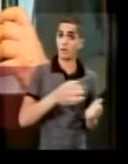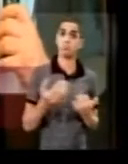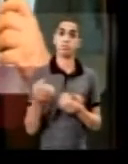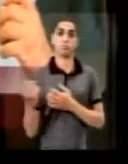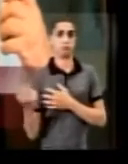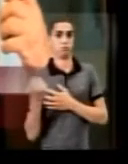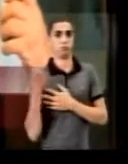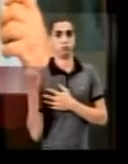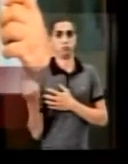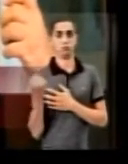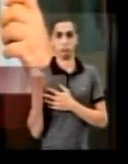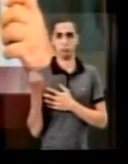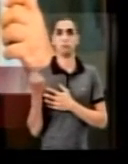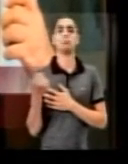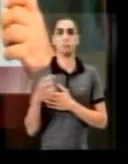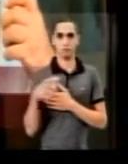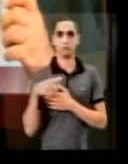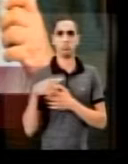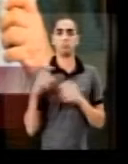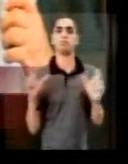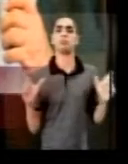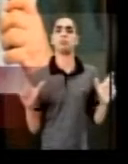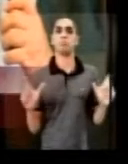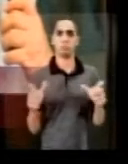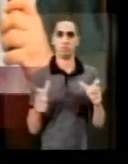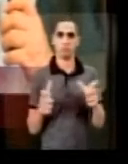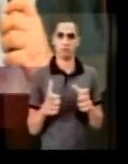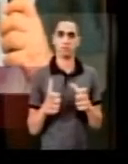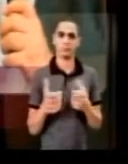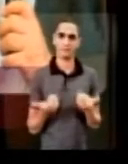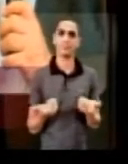uma tendência de queda visível,